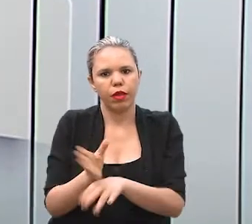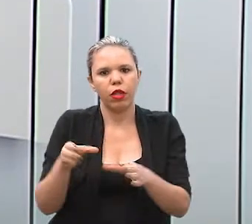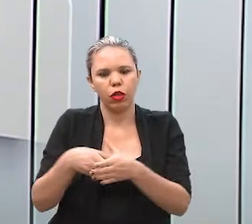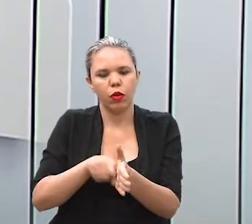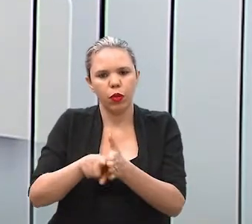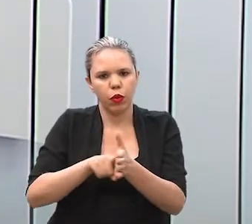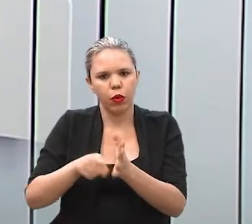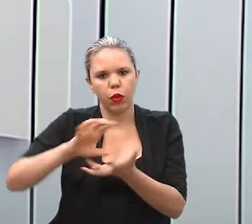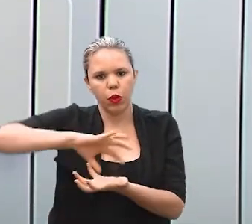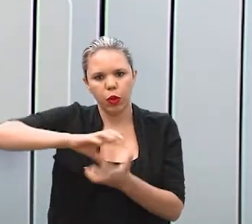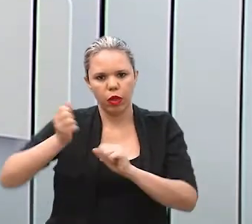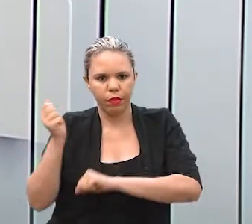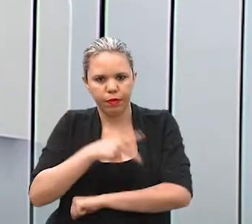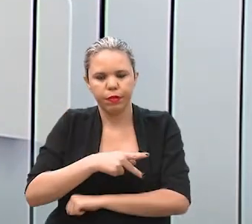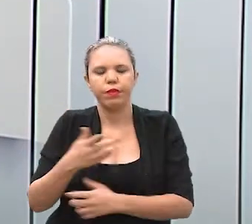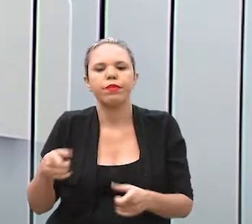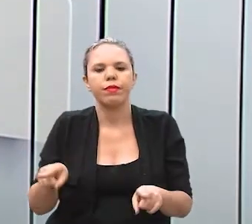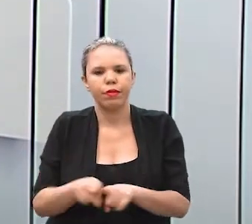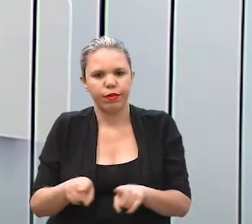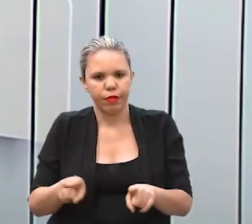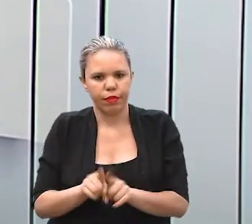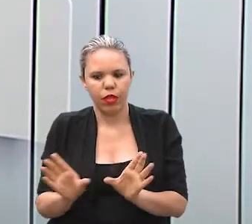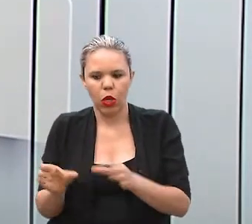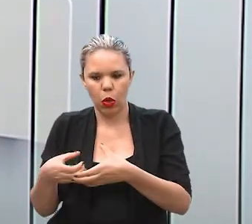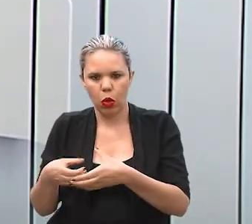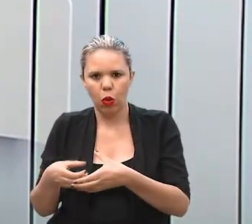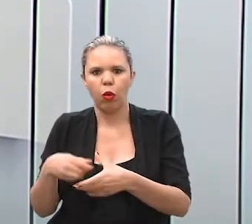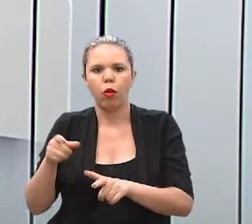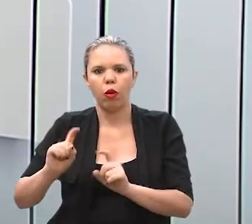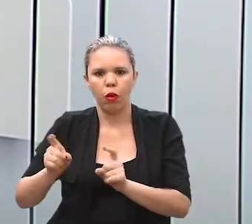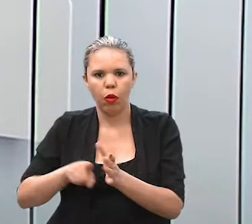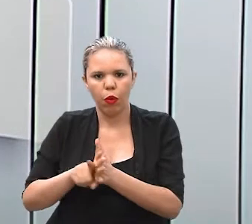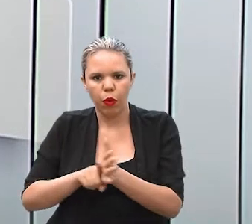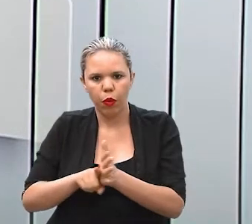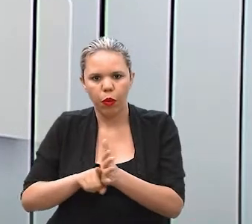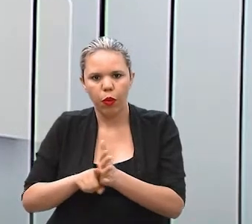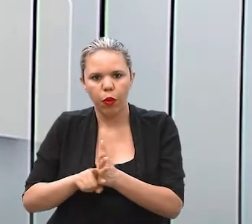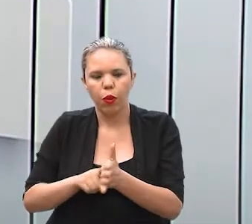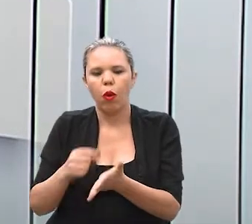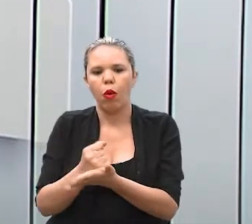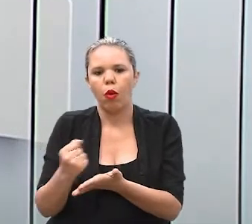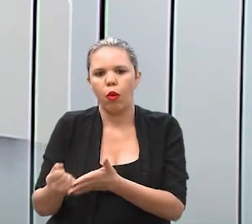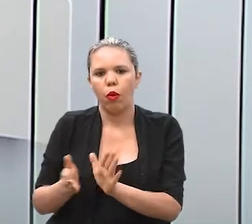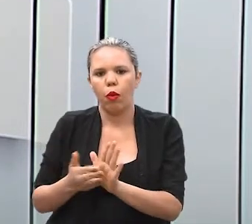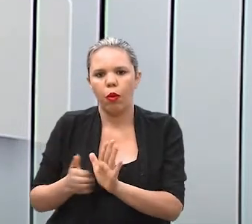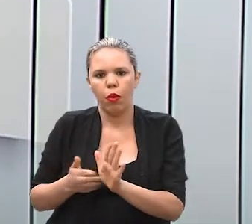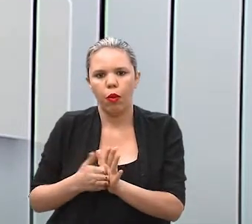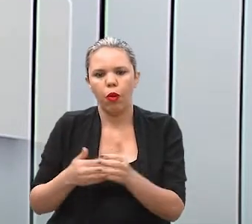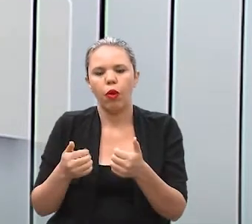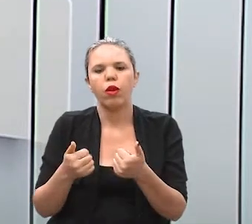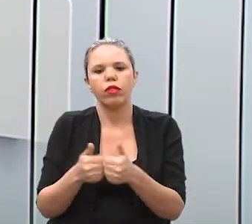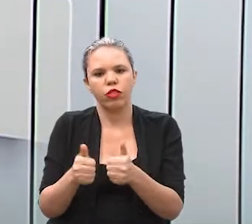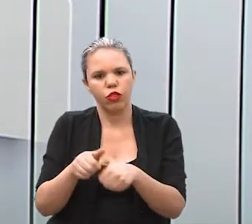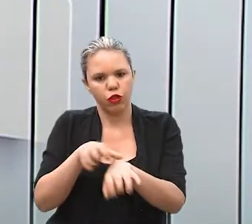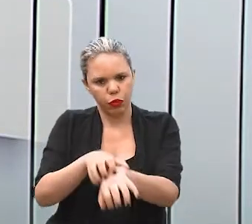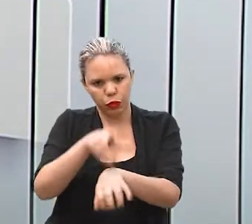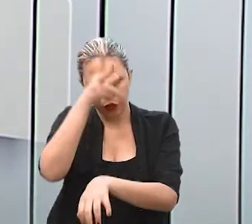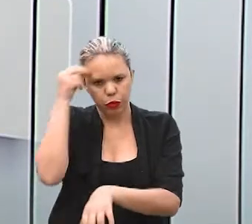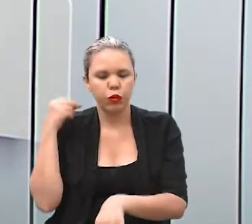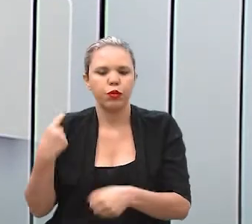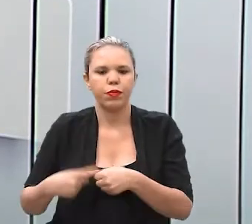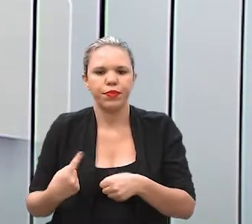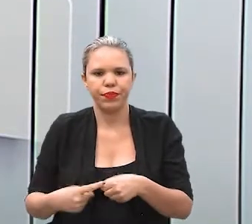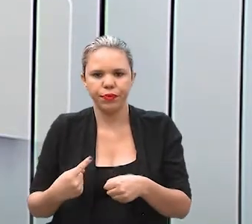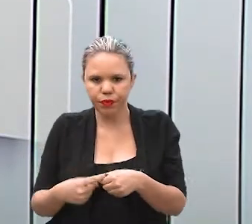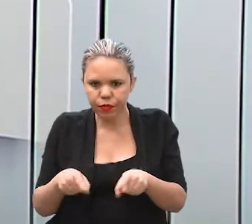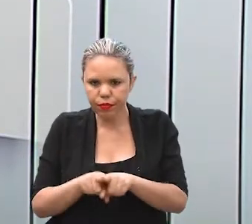Reforma Previdenciária e também da Comissão Especial de Estudos da Licitação do Transporte Público Municipal. Além